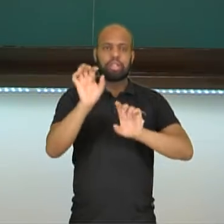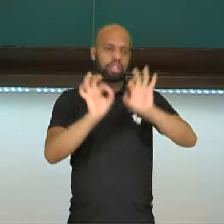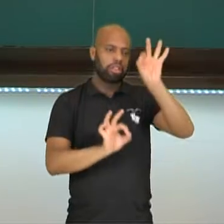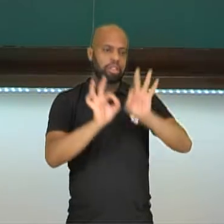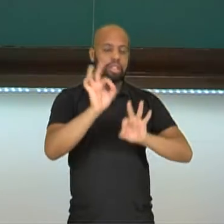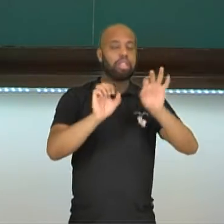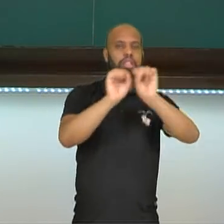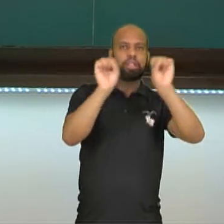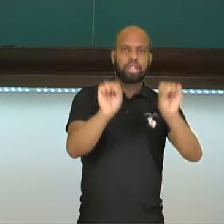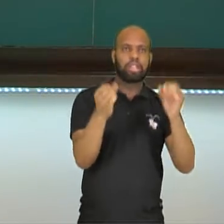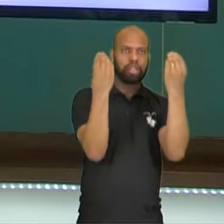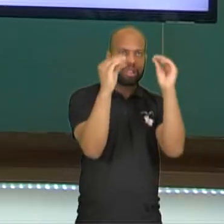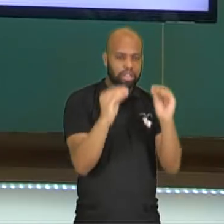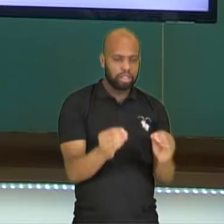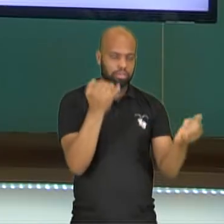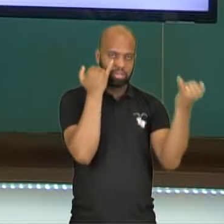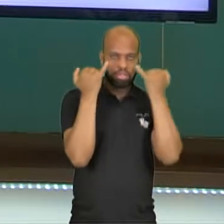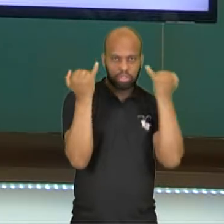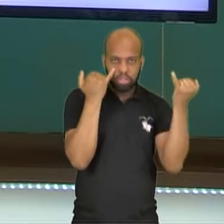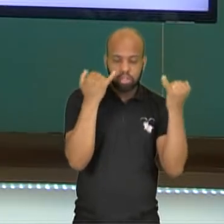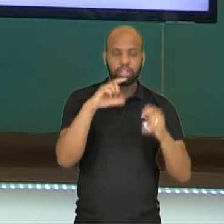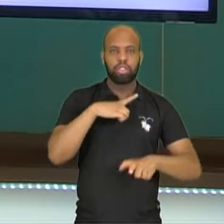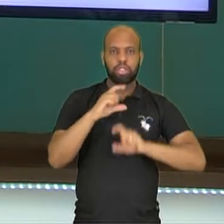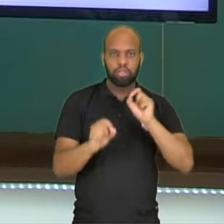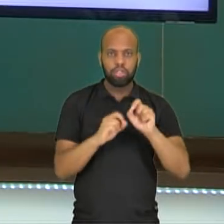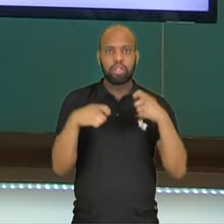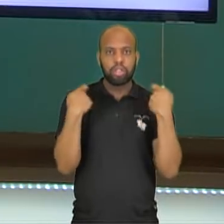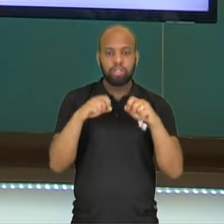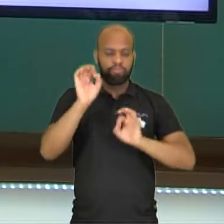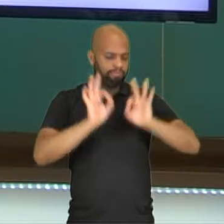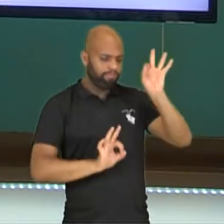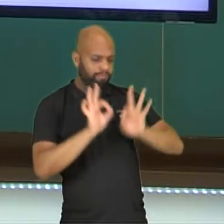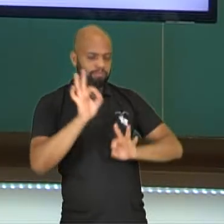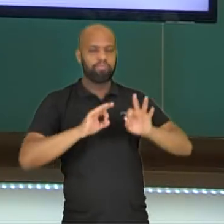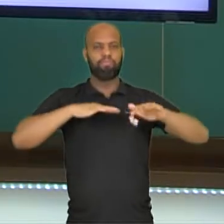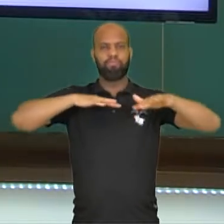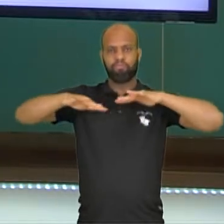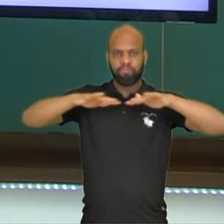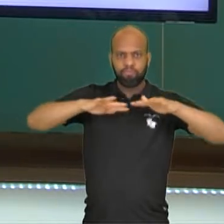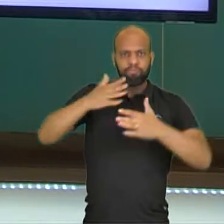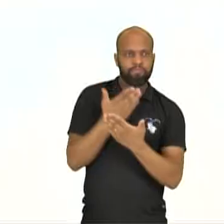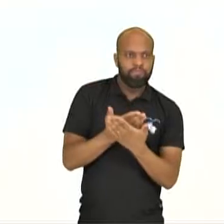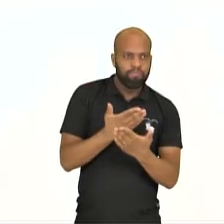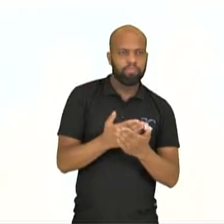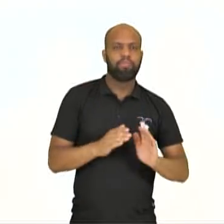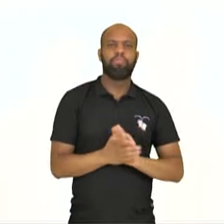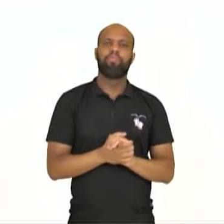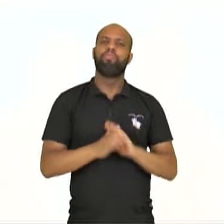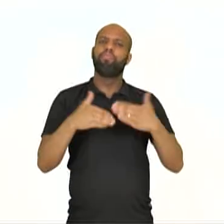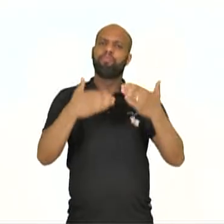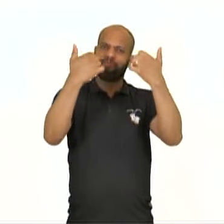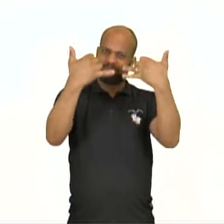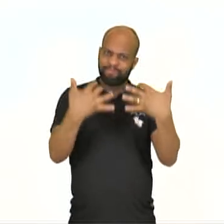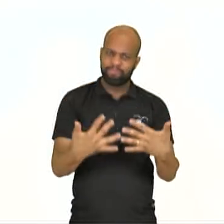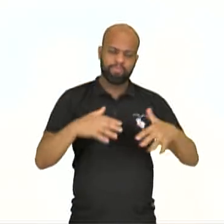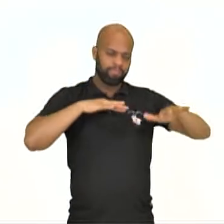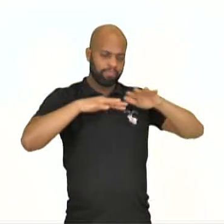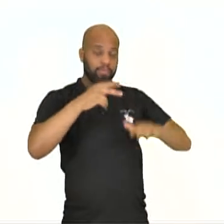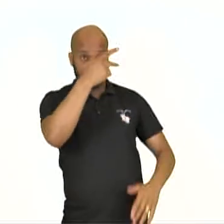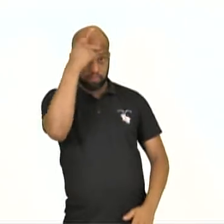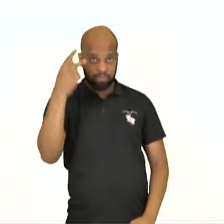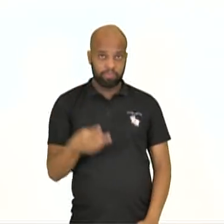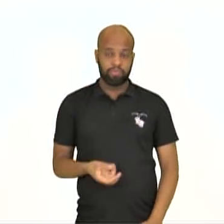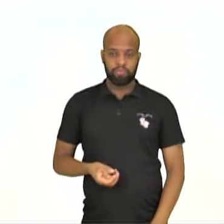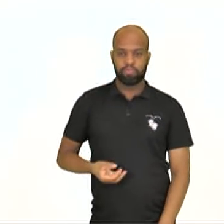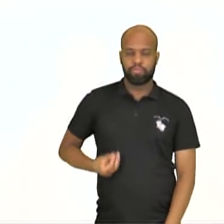negócio. Como eu expliquei anteriormente para vocês, temos que sistematizar o movimento. Para descrever um movimento, o observador deve definir